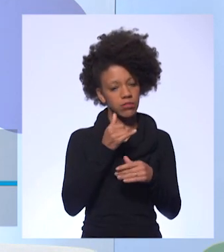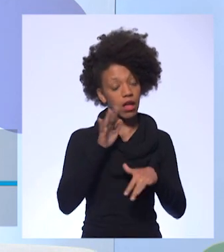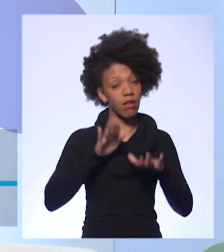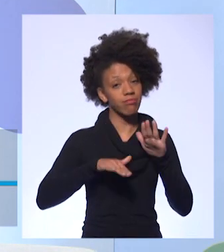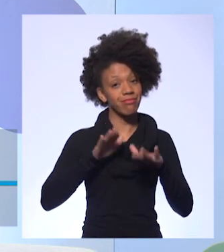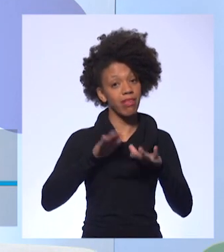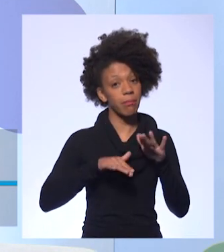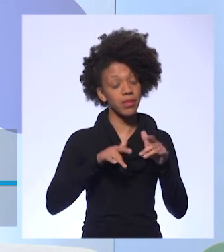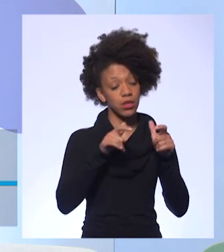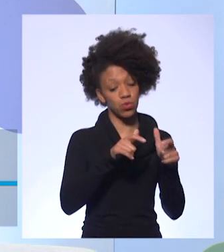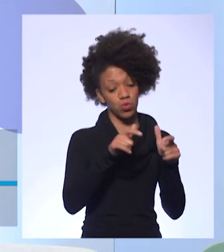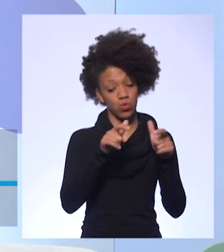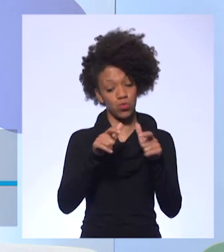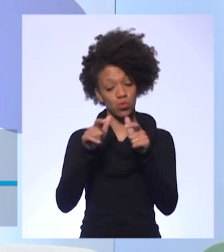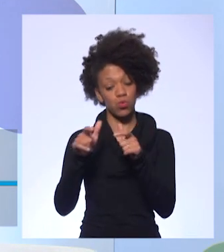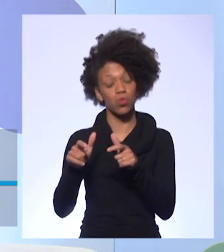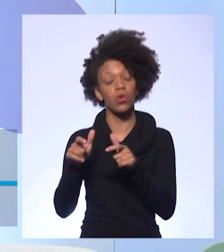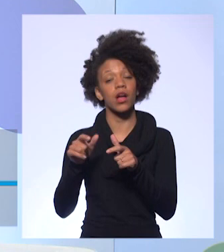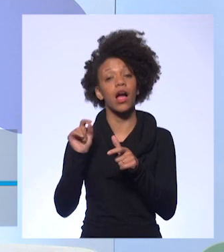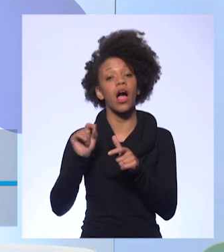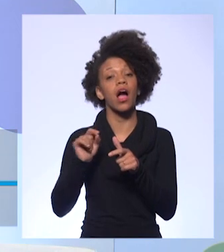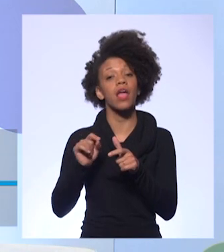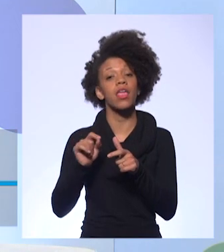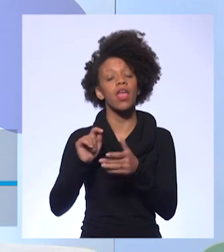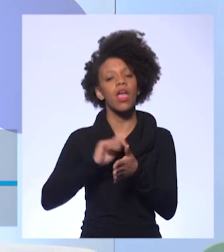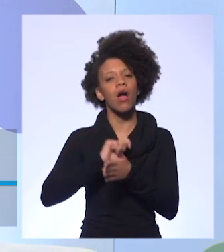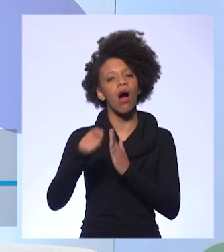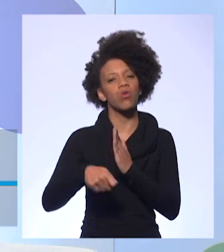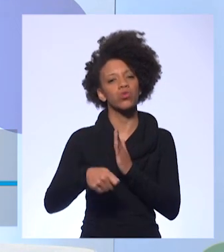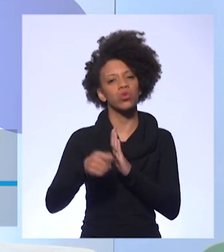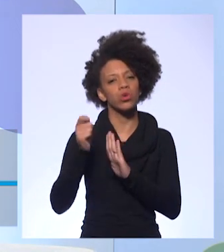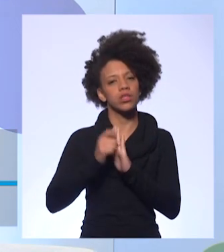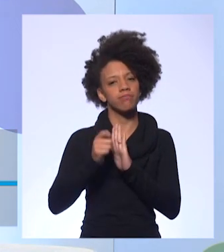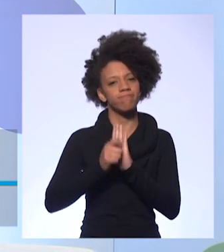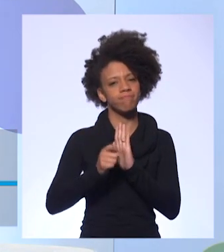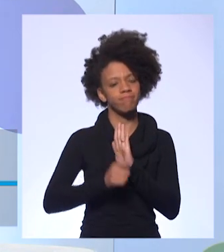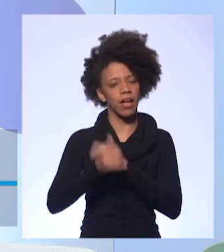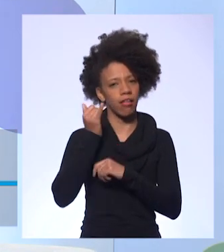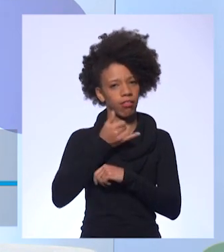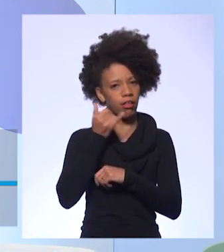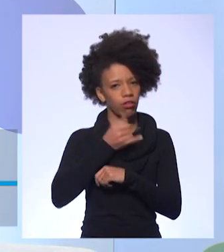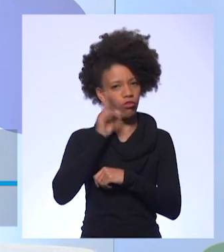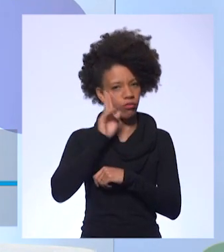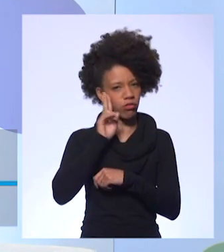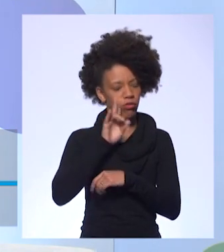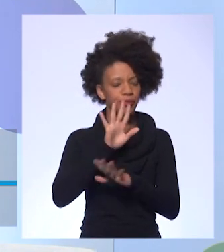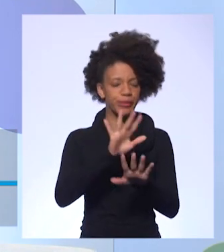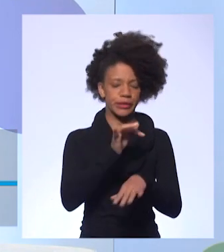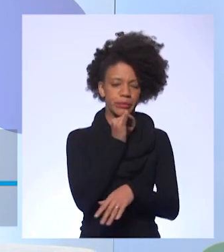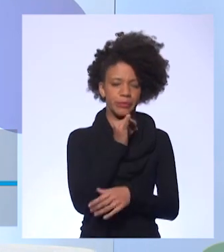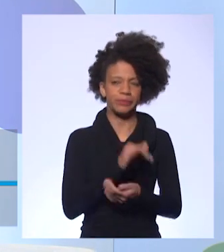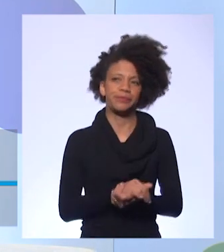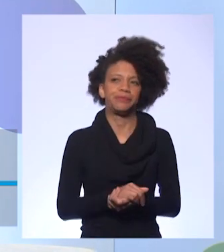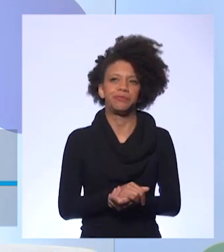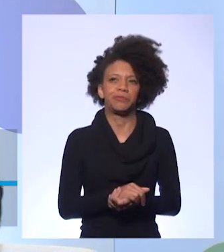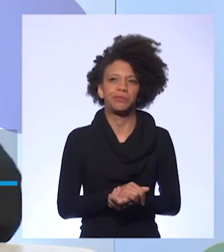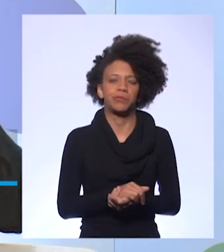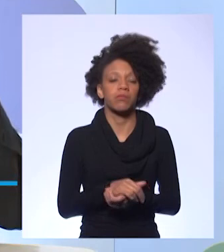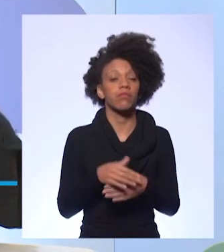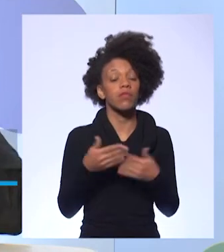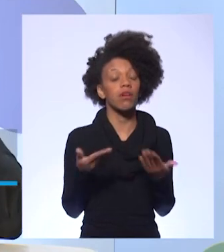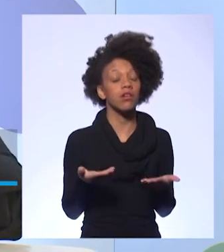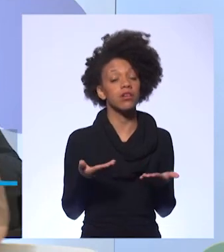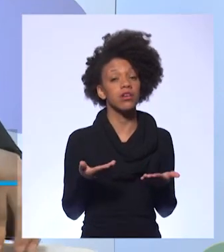muito do lugar aonde Quem escreveu A história está quando nós falamos por exemplo aí